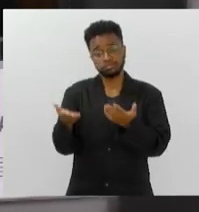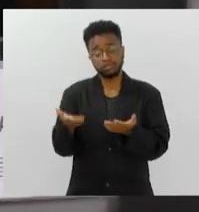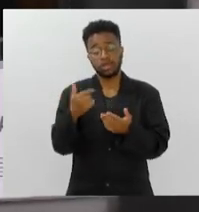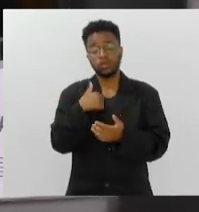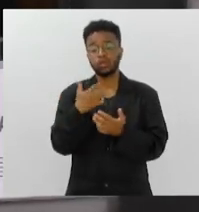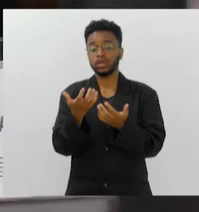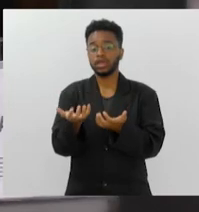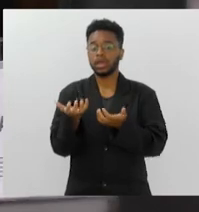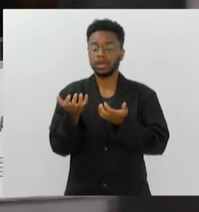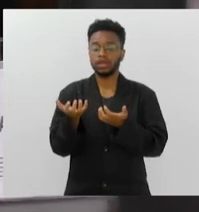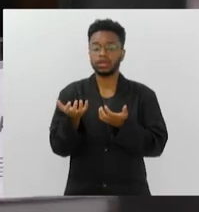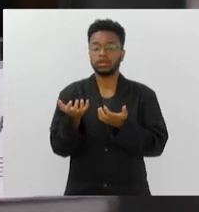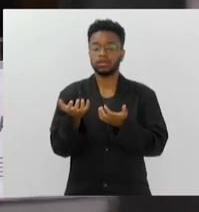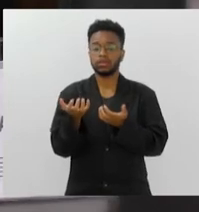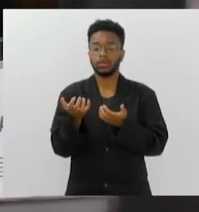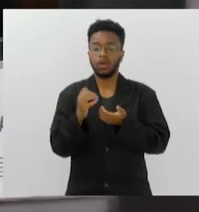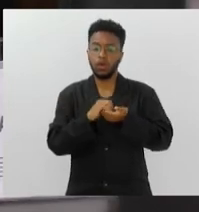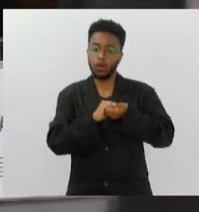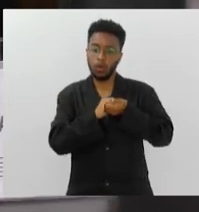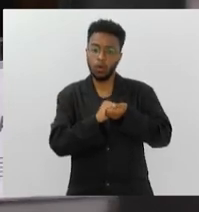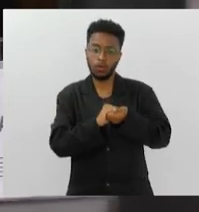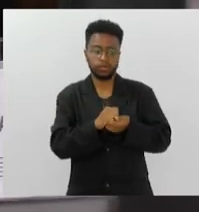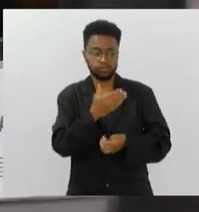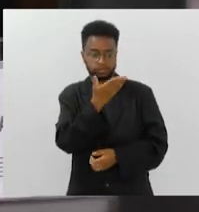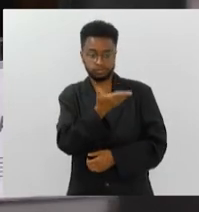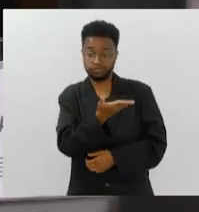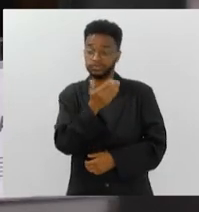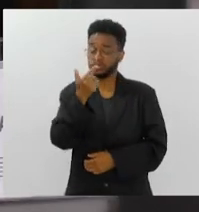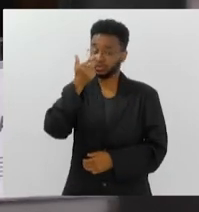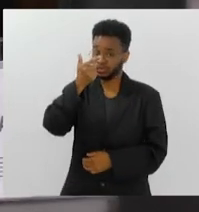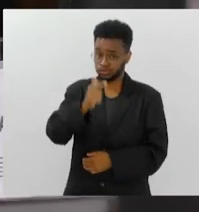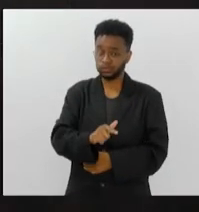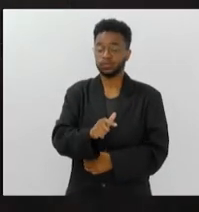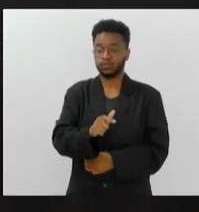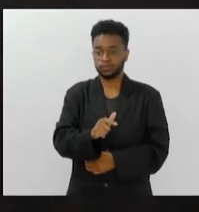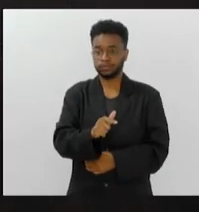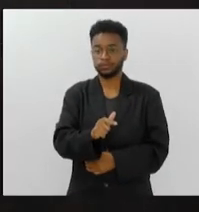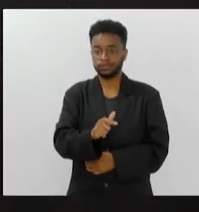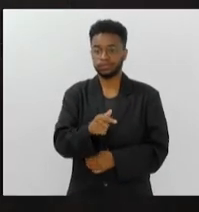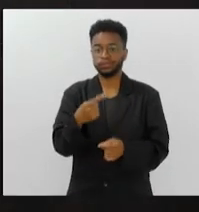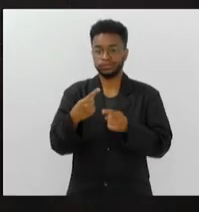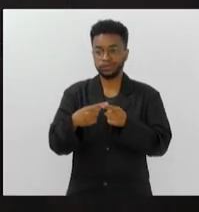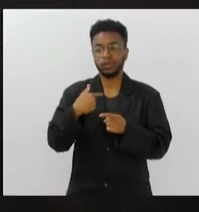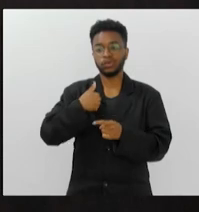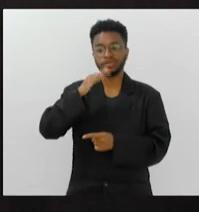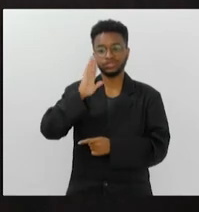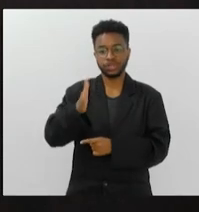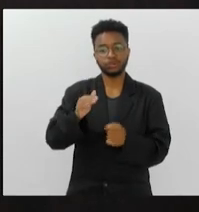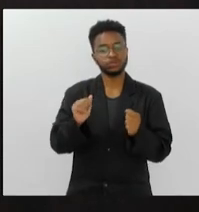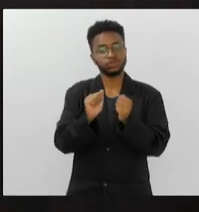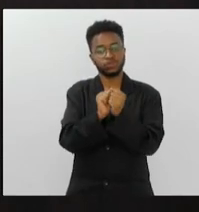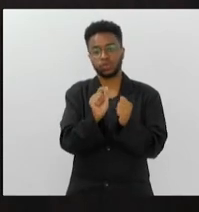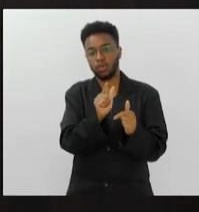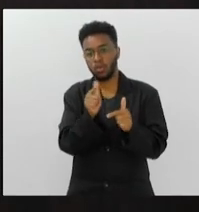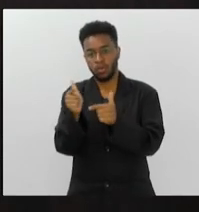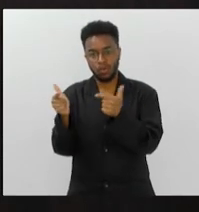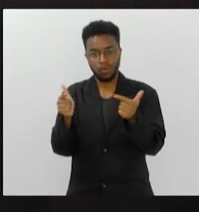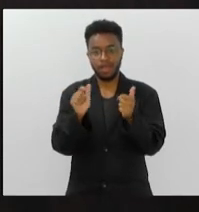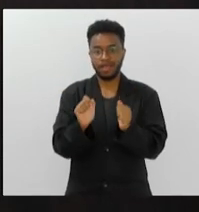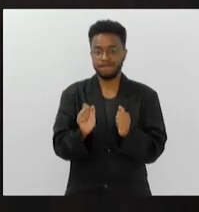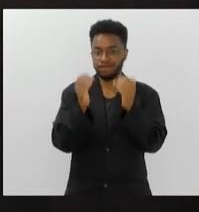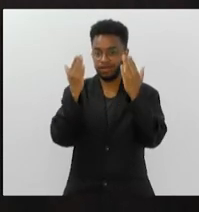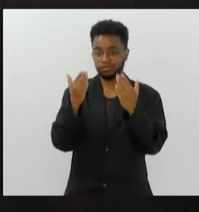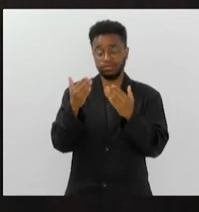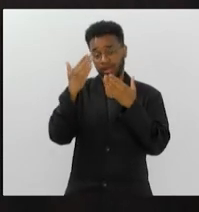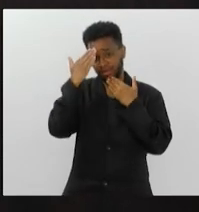Orlandino, de cumprimentá-lo mais uma vez, porque já estive com o senhor em outros eventos, graças a Deus esse ideal não